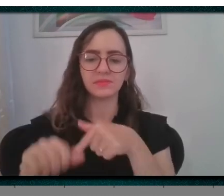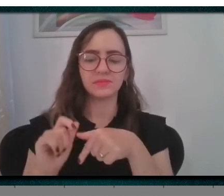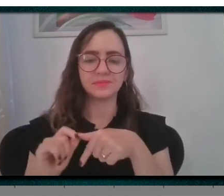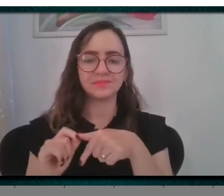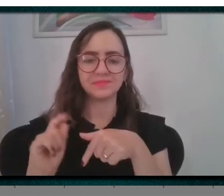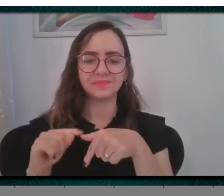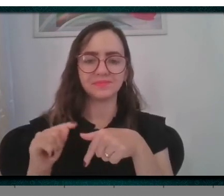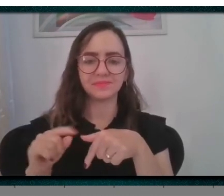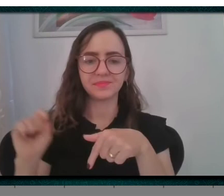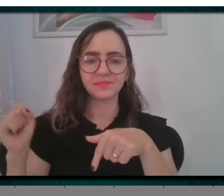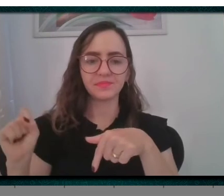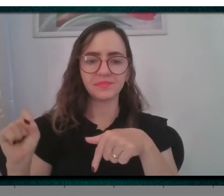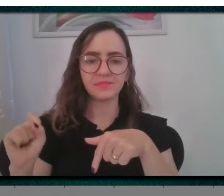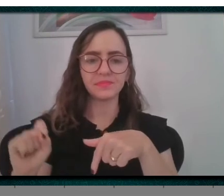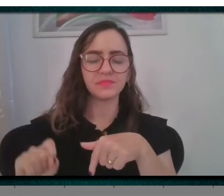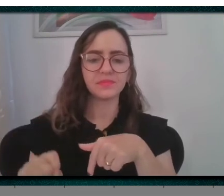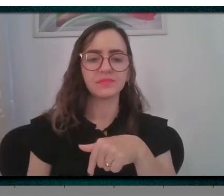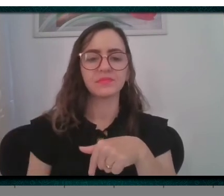daqui significa que ele